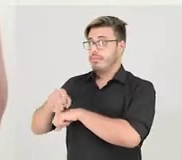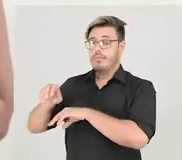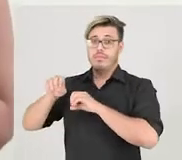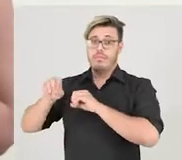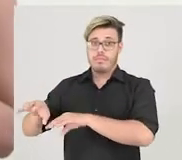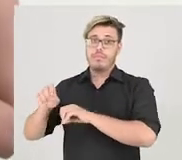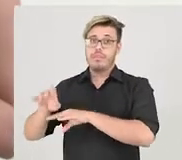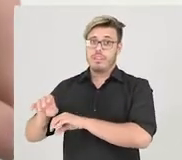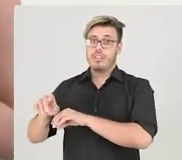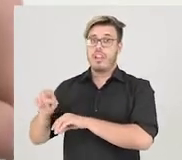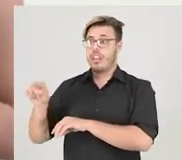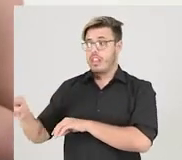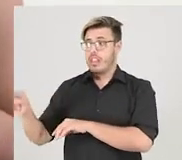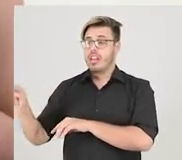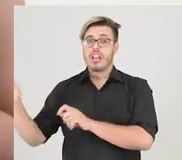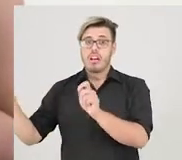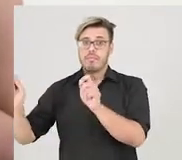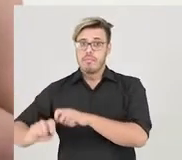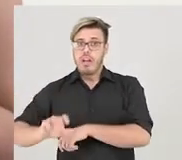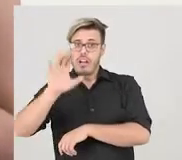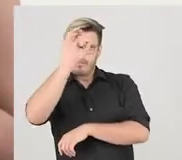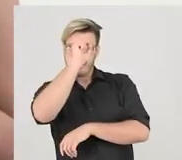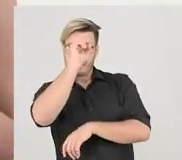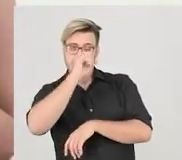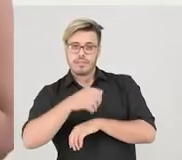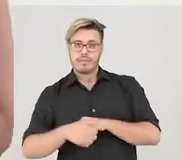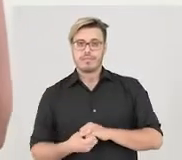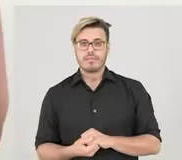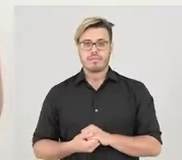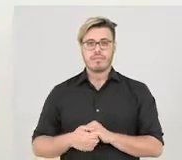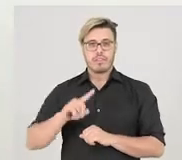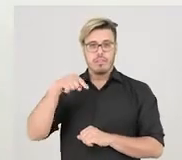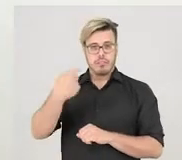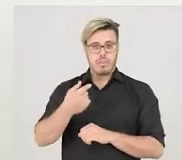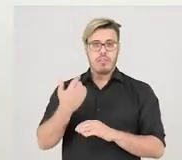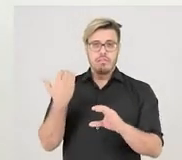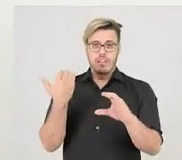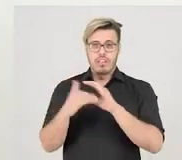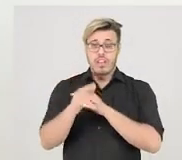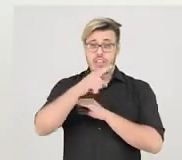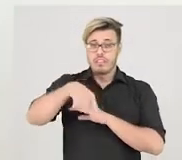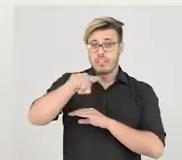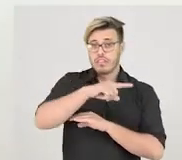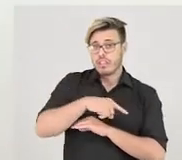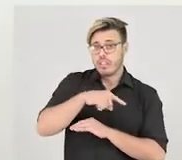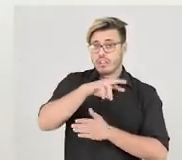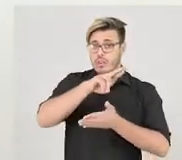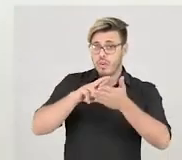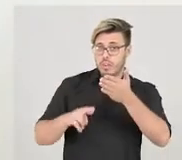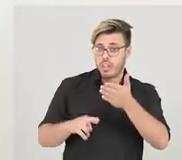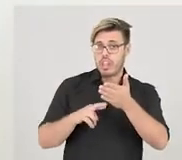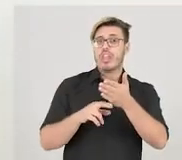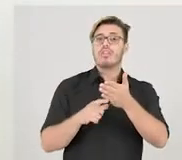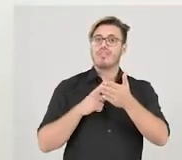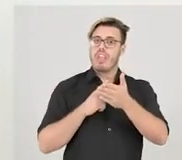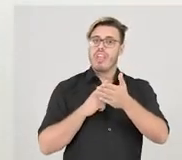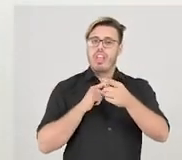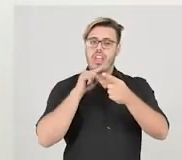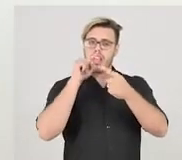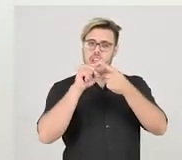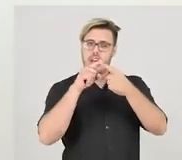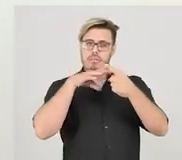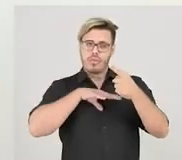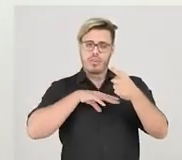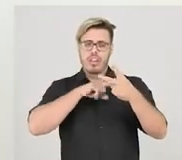um roteiro onde aparece língua portuguesa, matemática e habilidades sociais. Contudo, todos os conteúdos